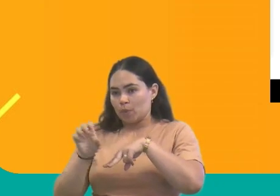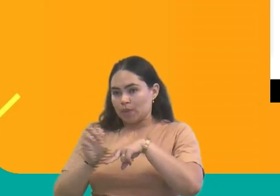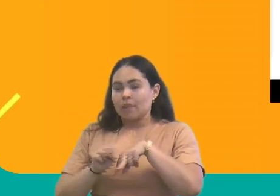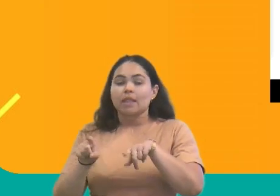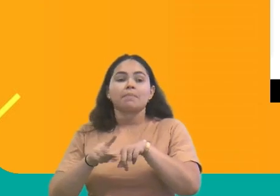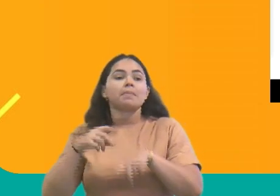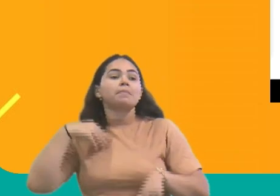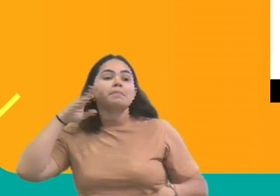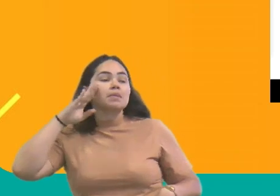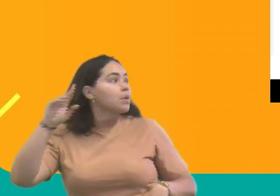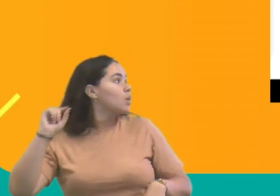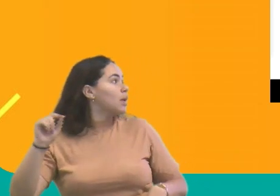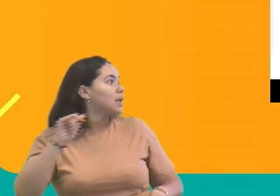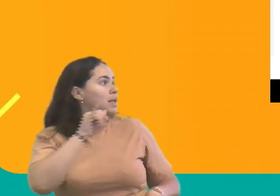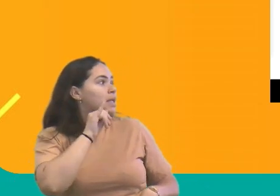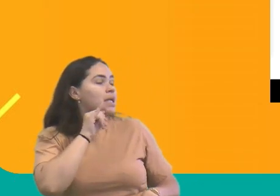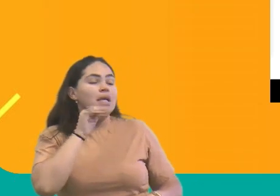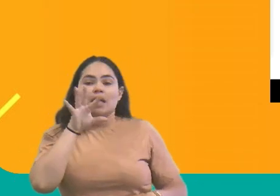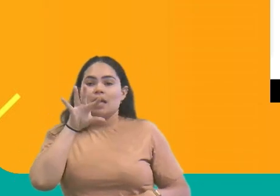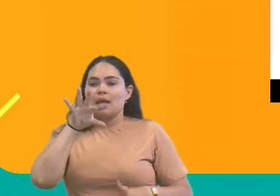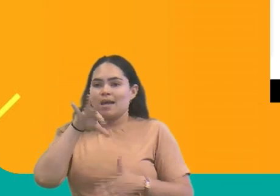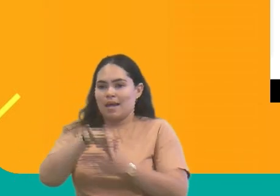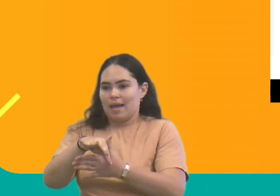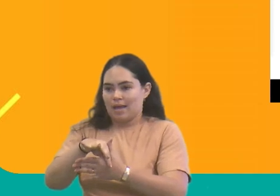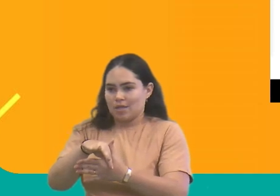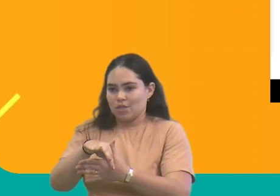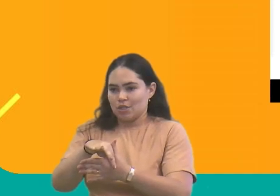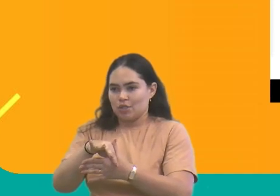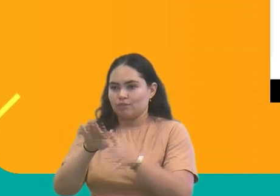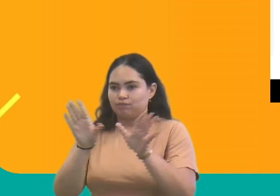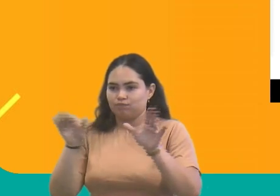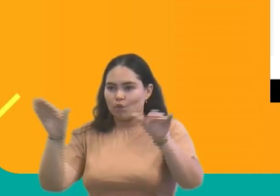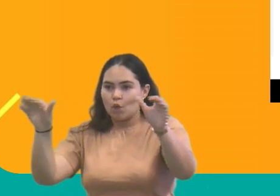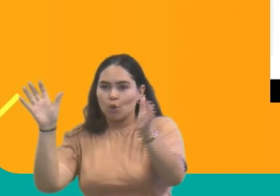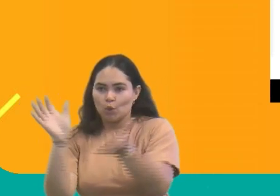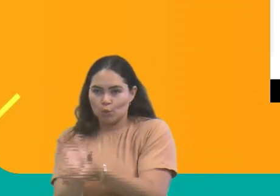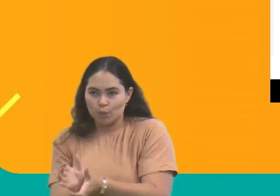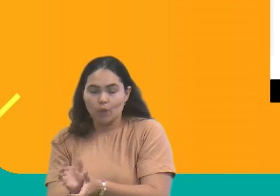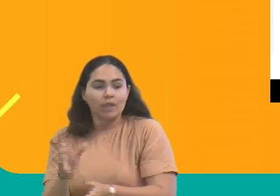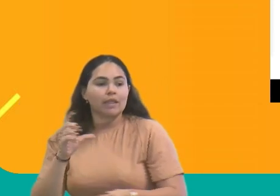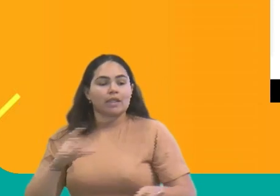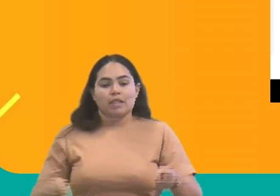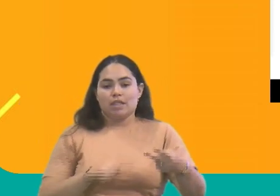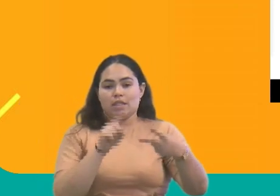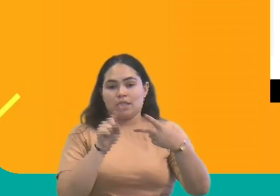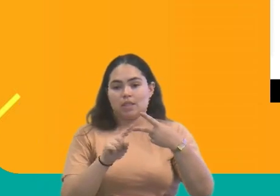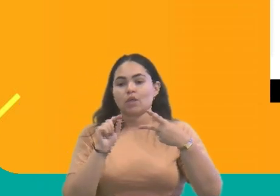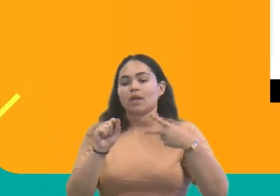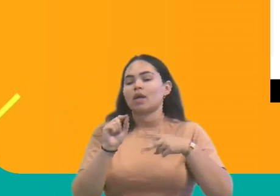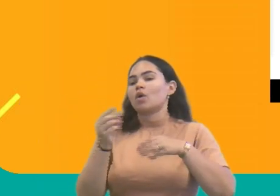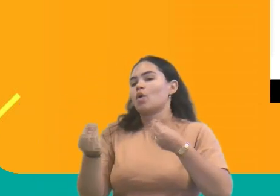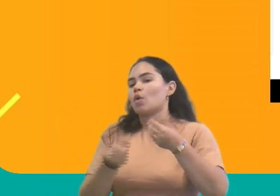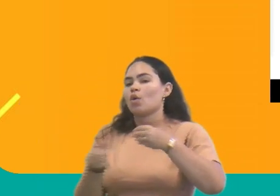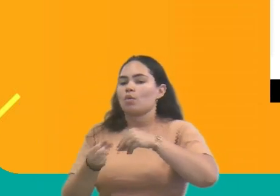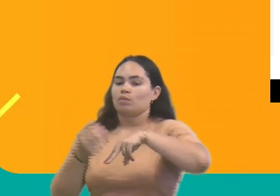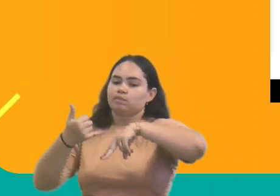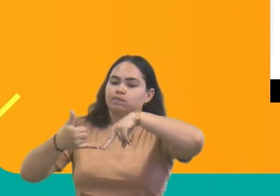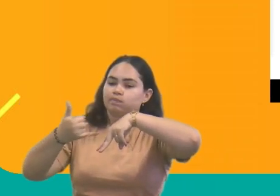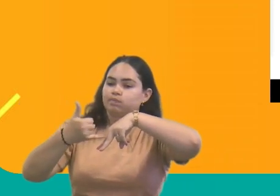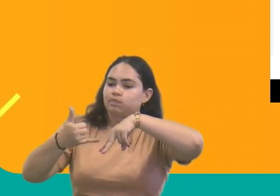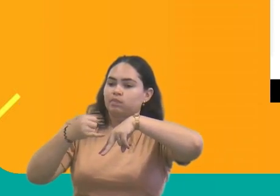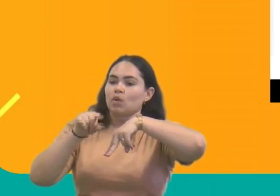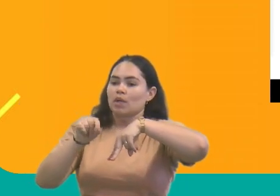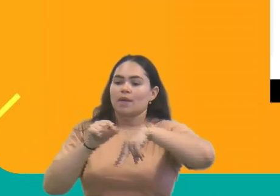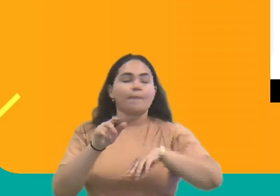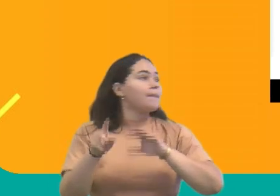de proteína, carne de ave. Na segunda dieta, eu tenho como fonte de carboidrato, carne de